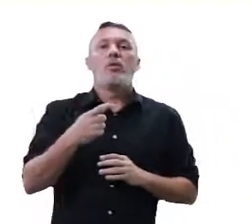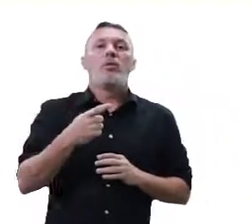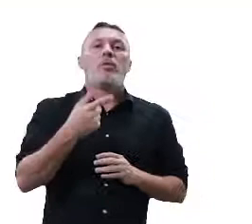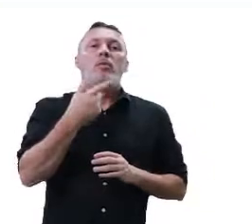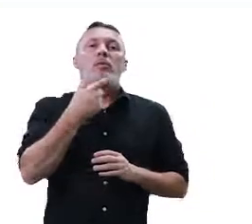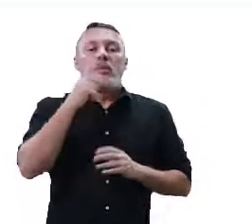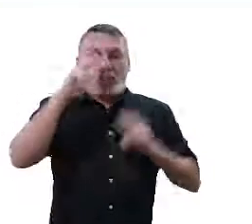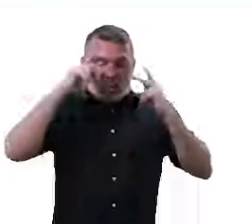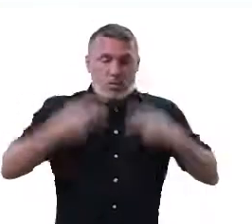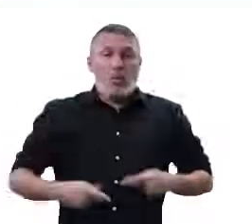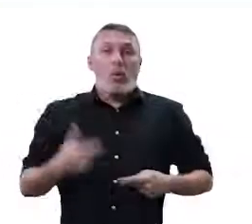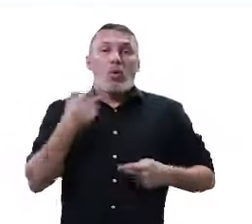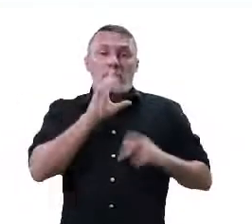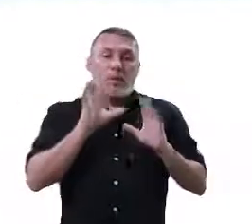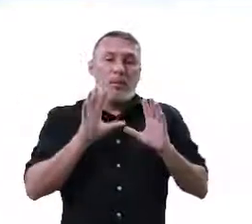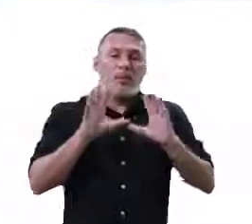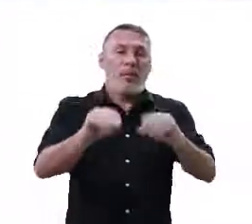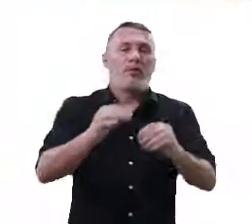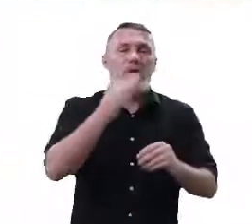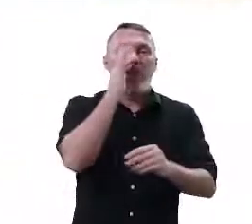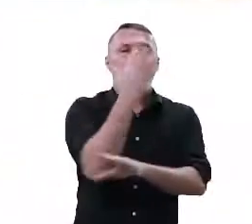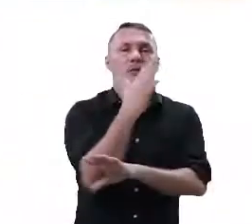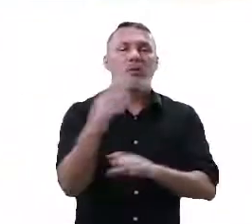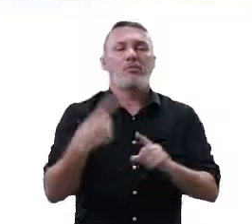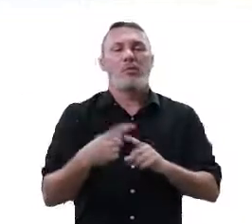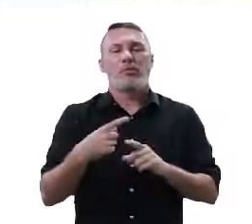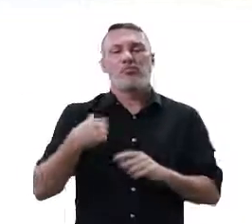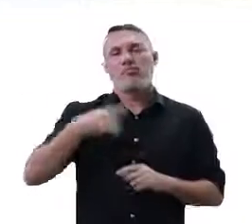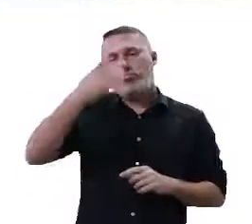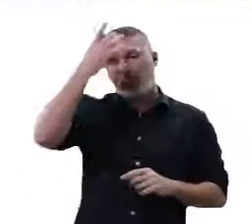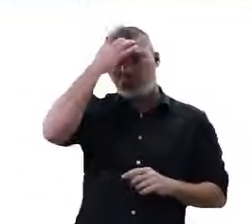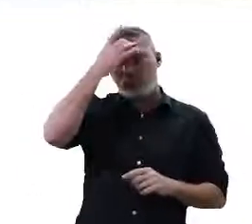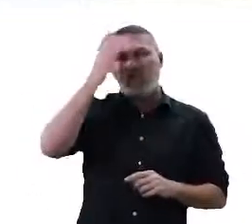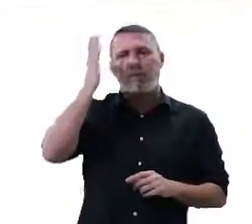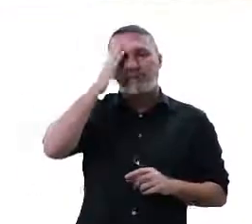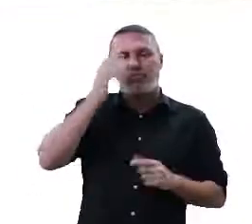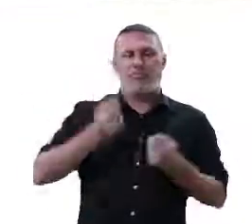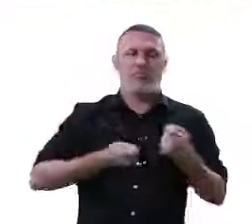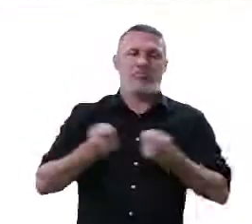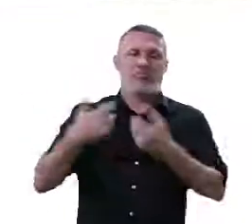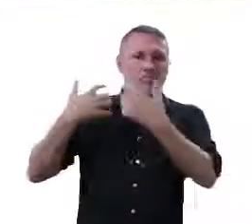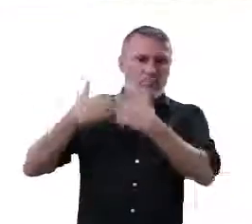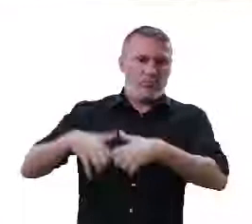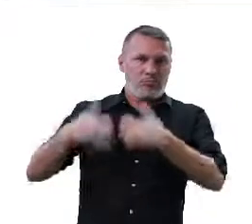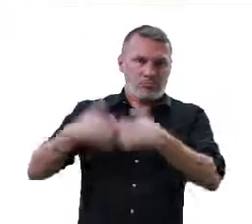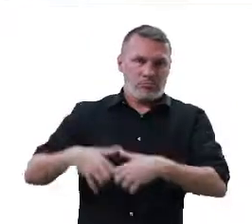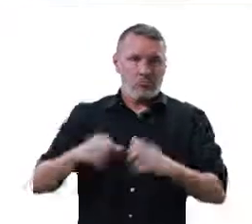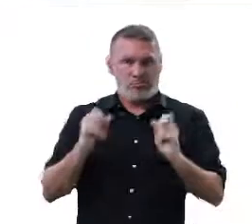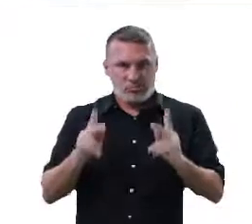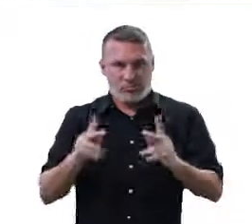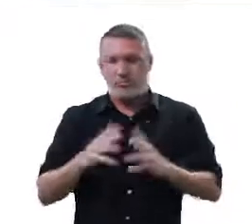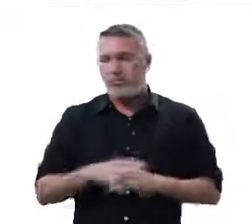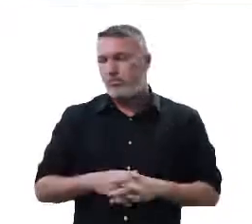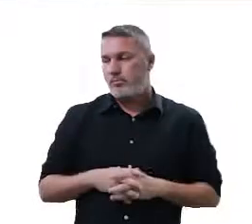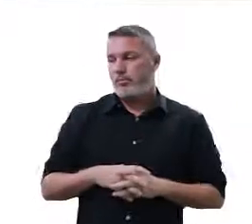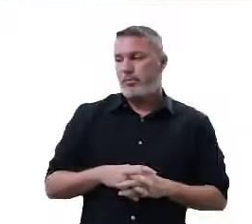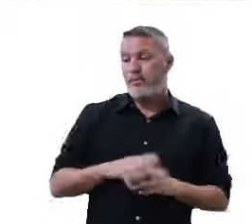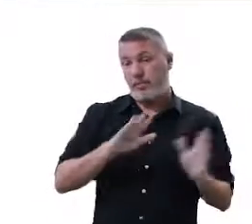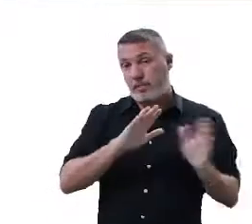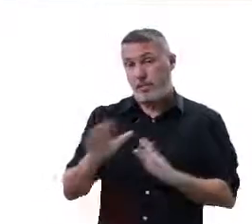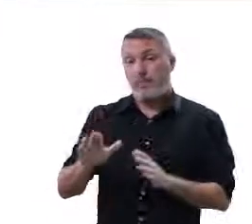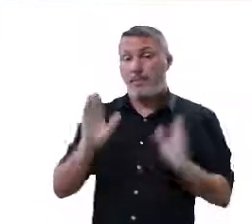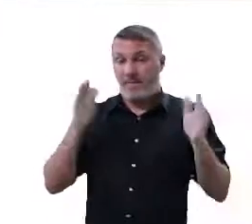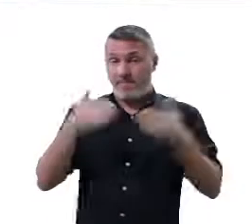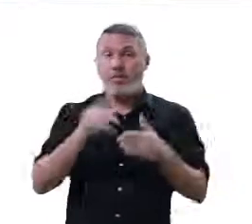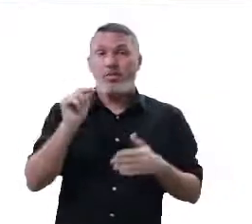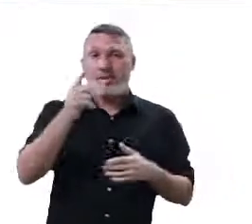domar a natureza justamente por ter a razão ao lado dele, certo? E aí ele vai colocar aqui, ó, para o autor, a